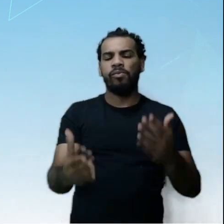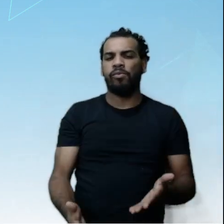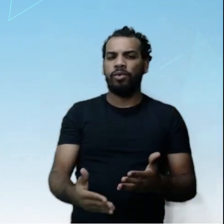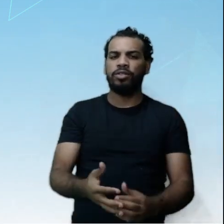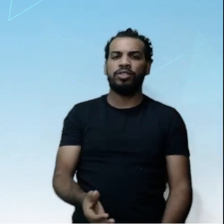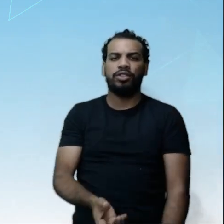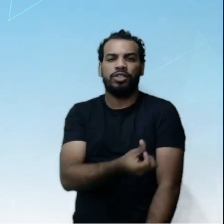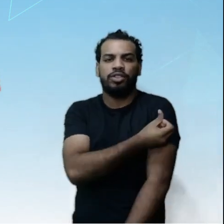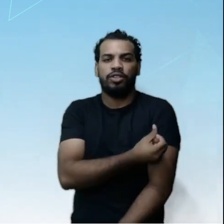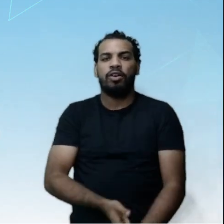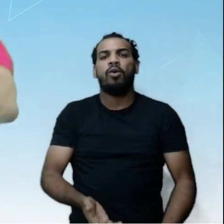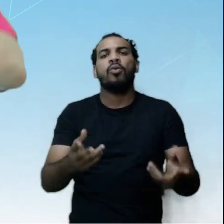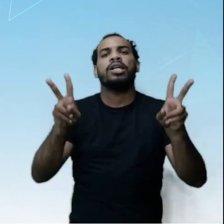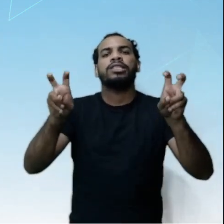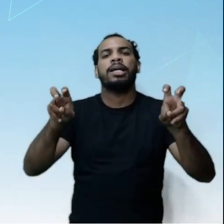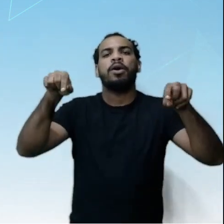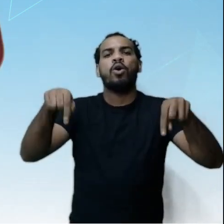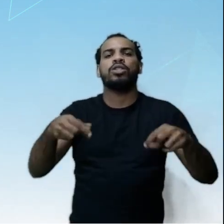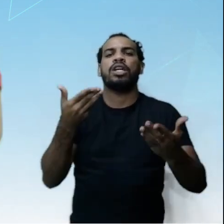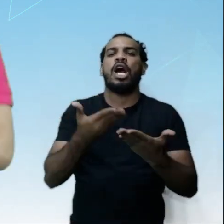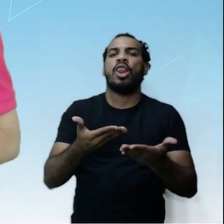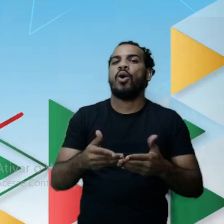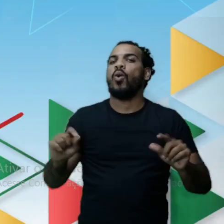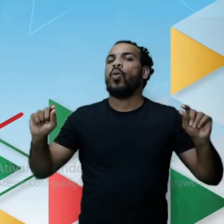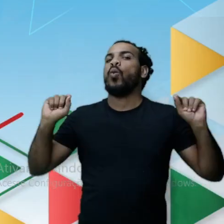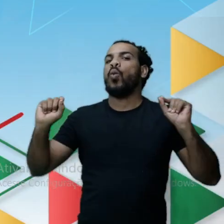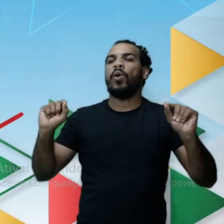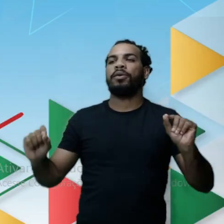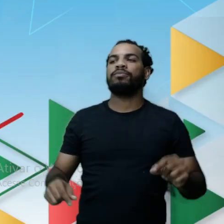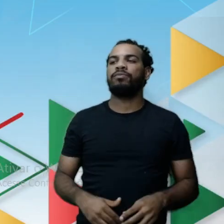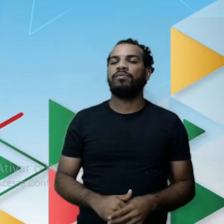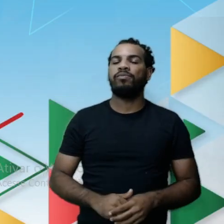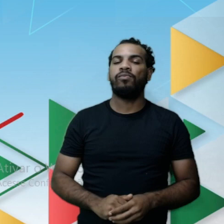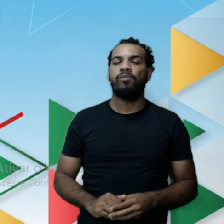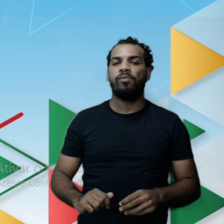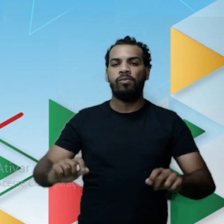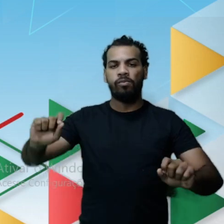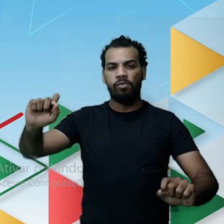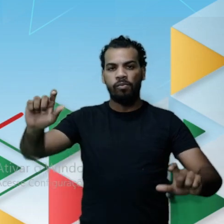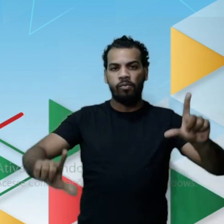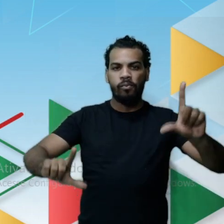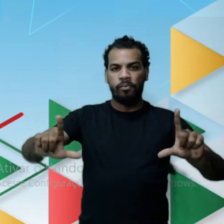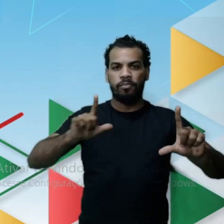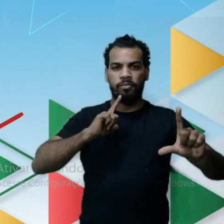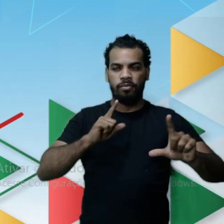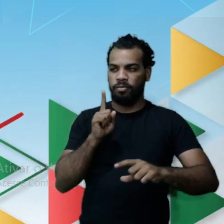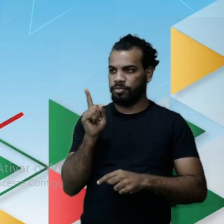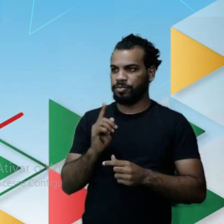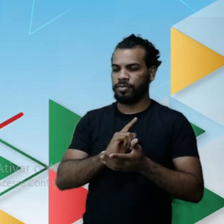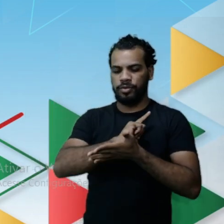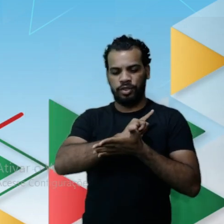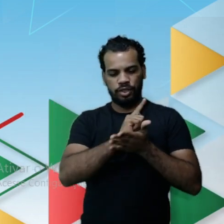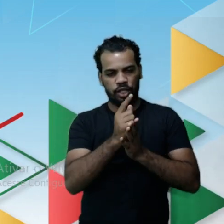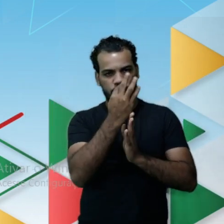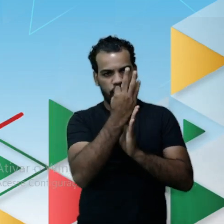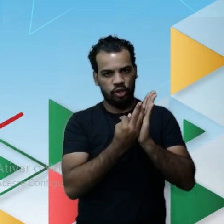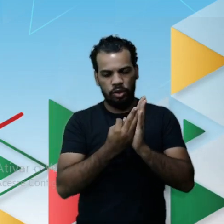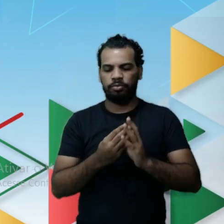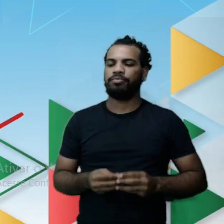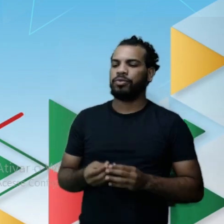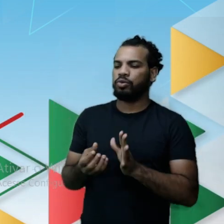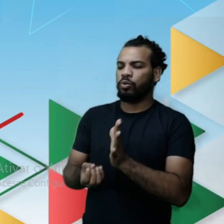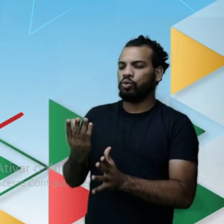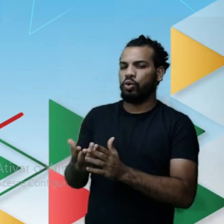o tema da aula de hoje? Como há na tela, nós podemos ver gêneros textuais, condição de